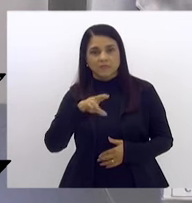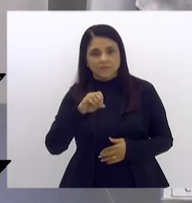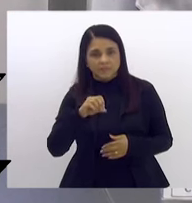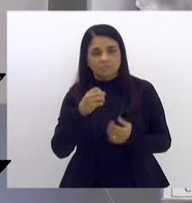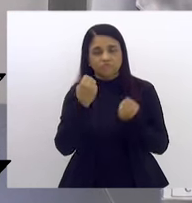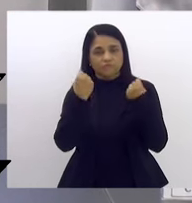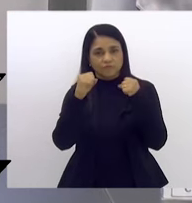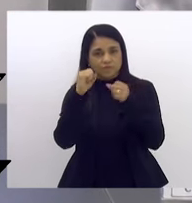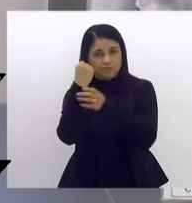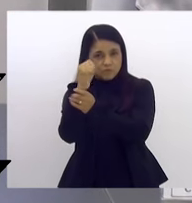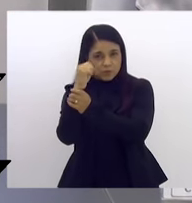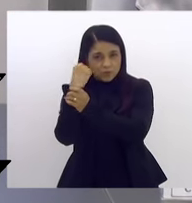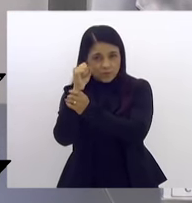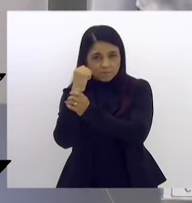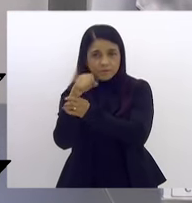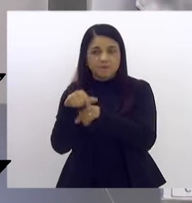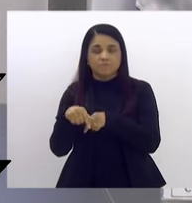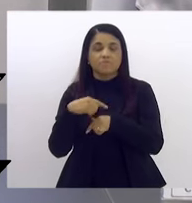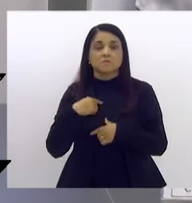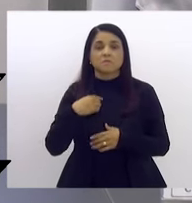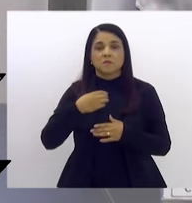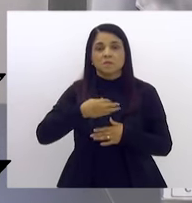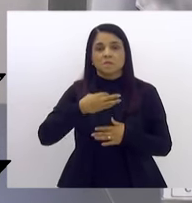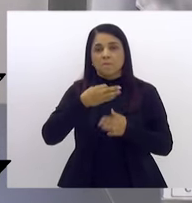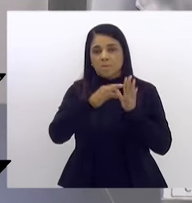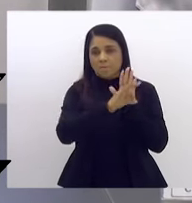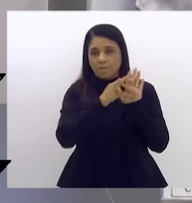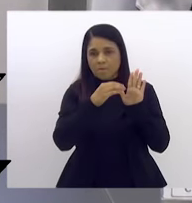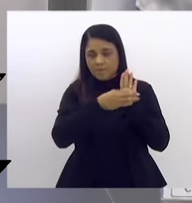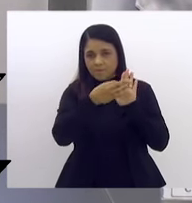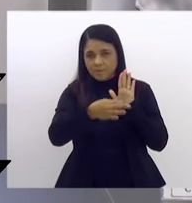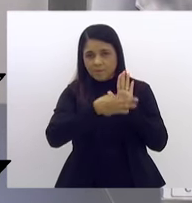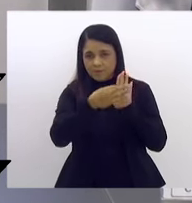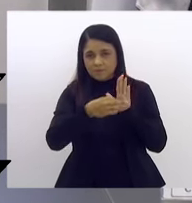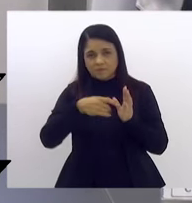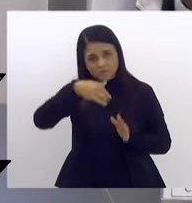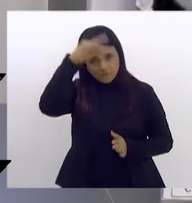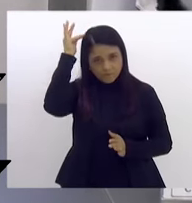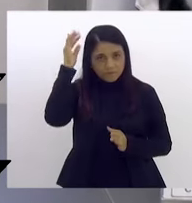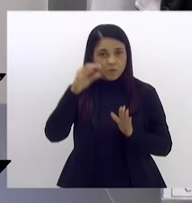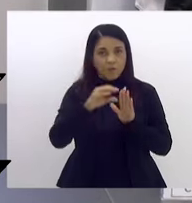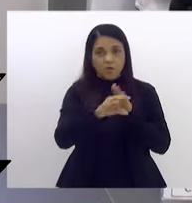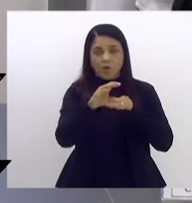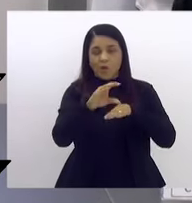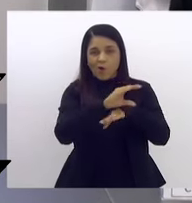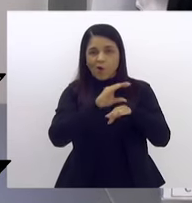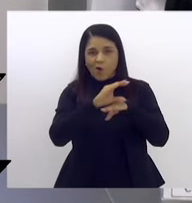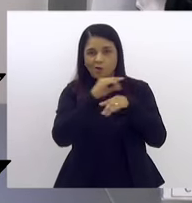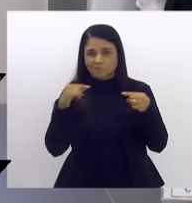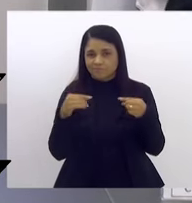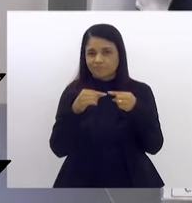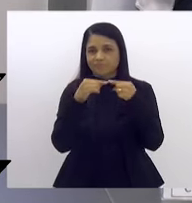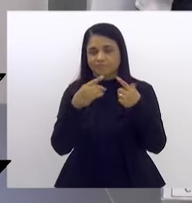Janeiro parecer do deputado Fred Pacheco é pela constitucionalidade